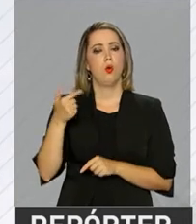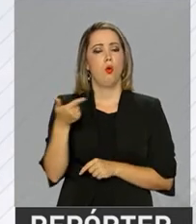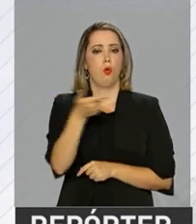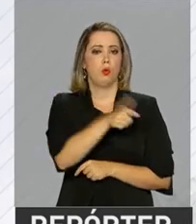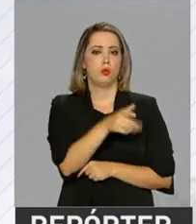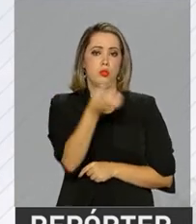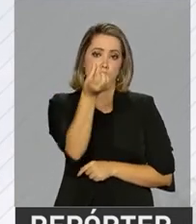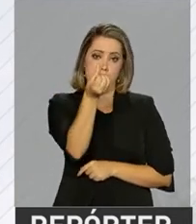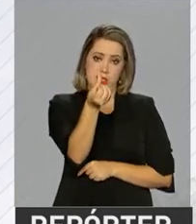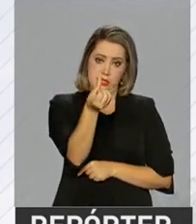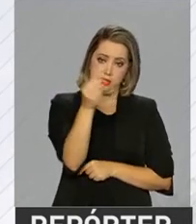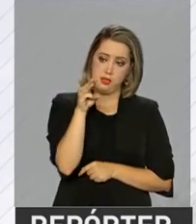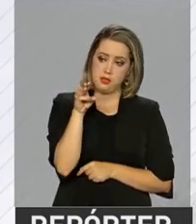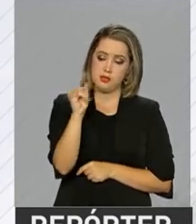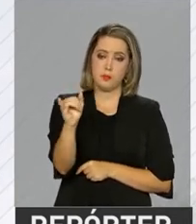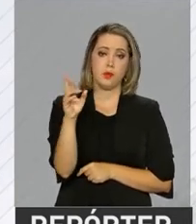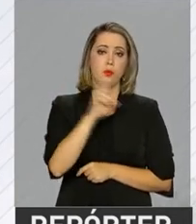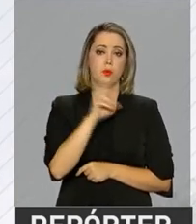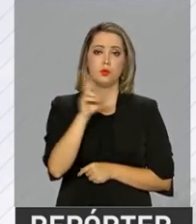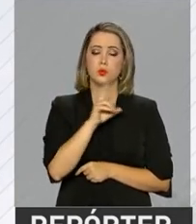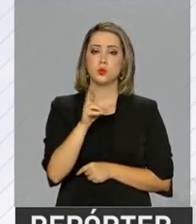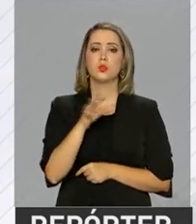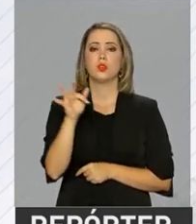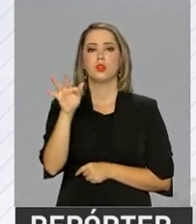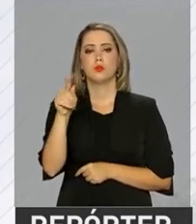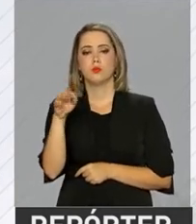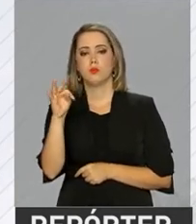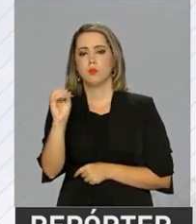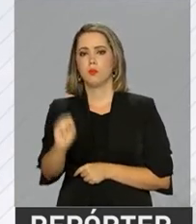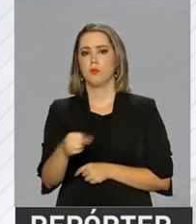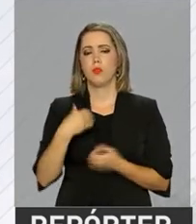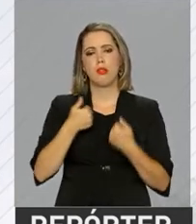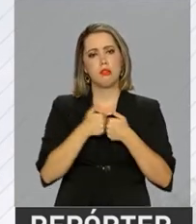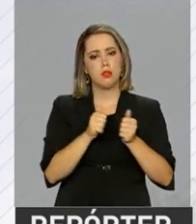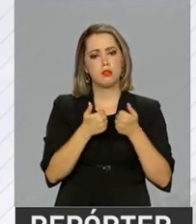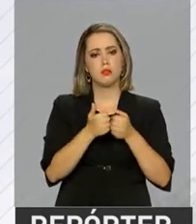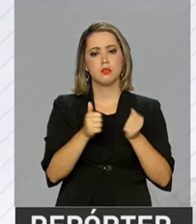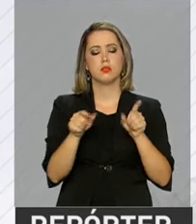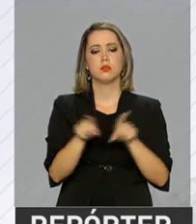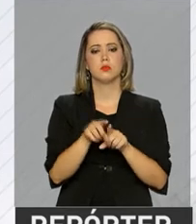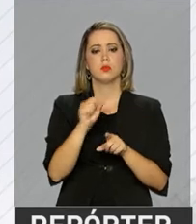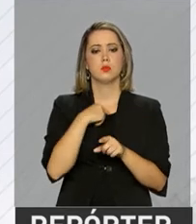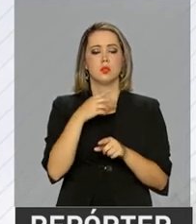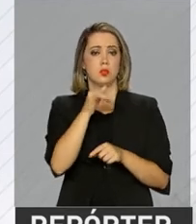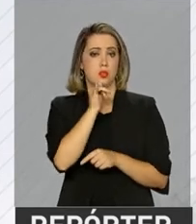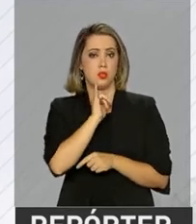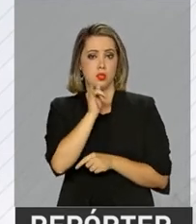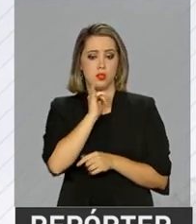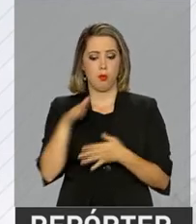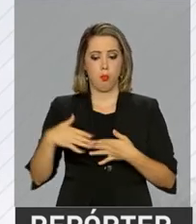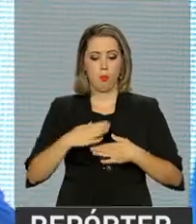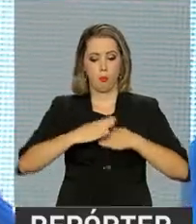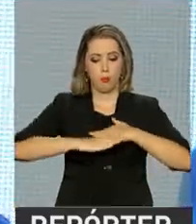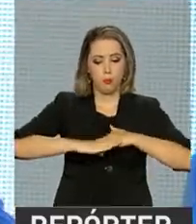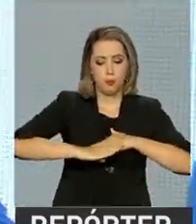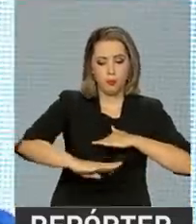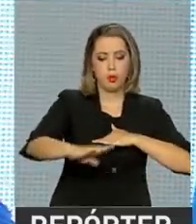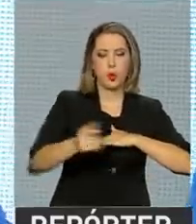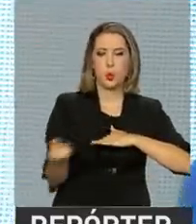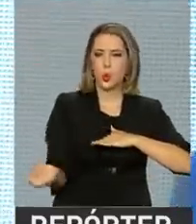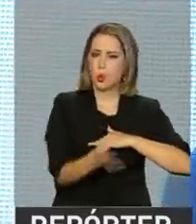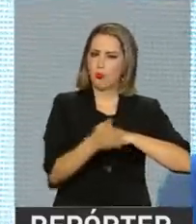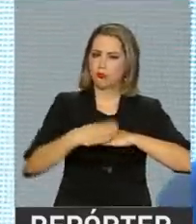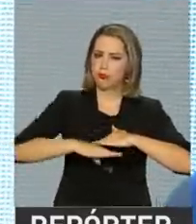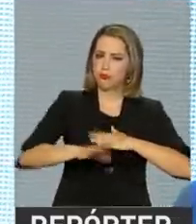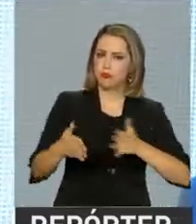reais, financiados pelo FGTS, vão ser liberados para obras de mobilidade urbana, como recapeamento e pavimentação. A Caixa Econômica